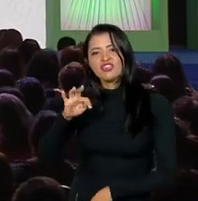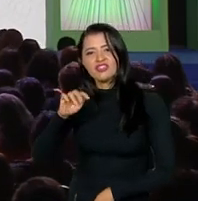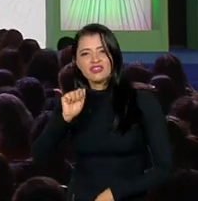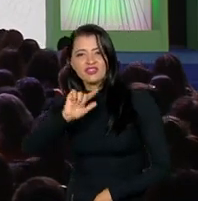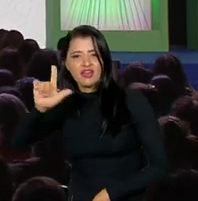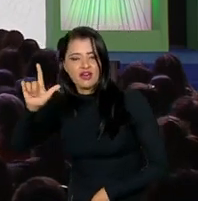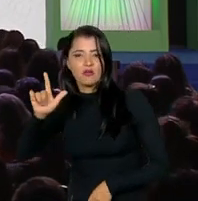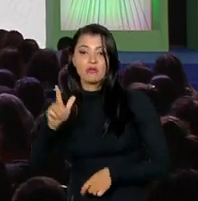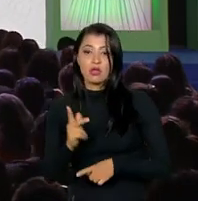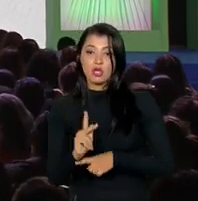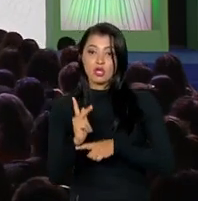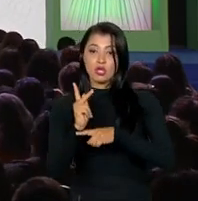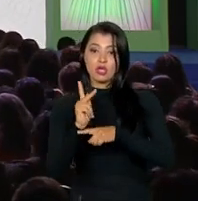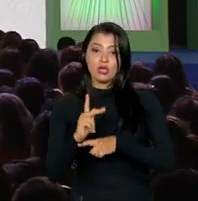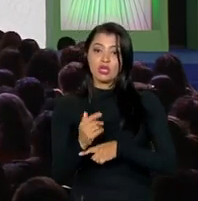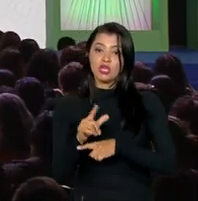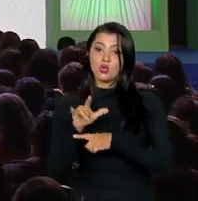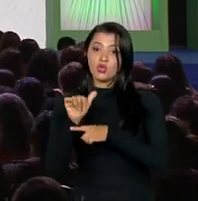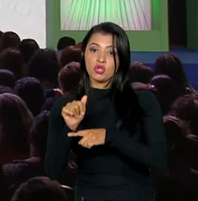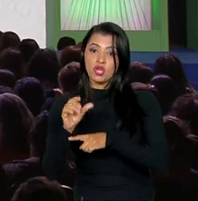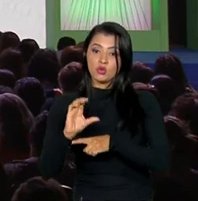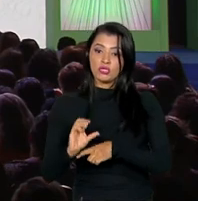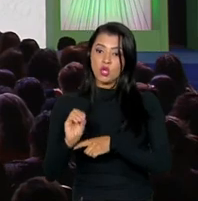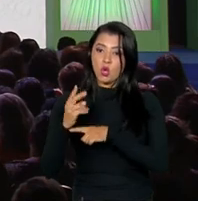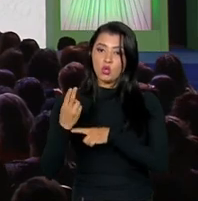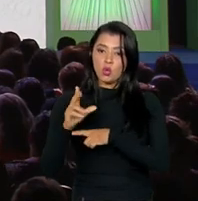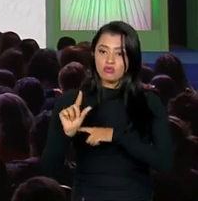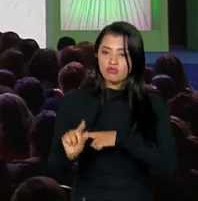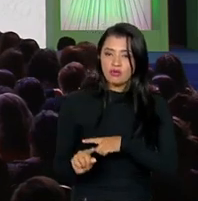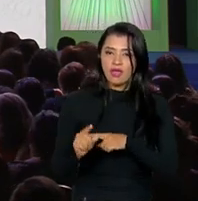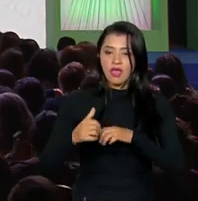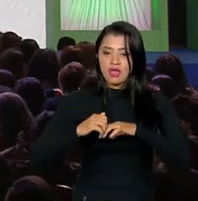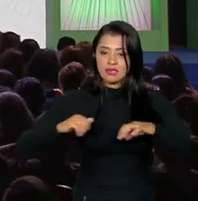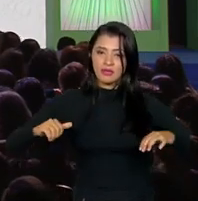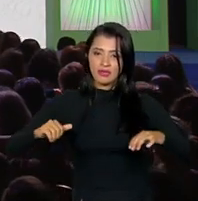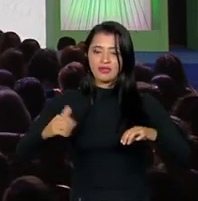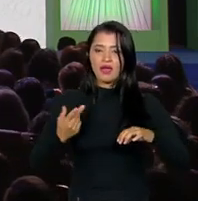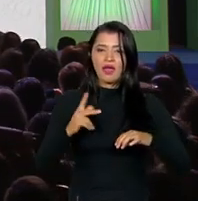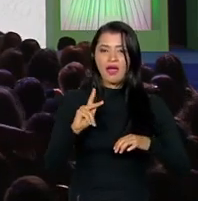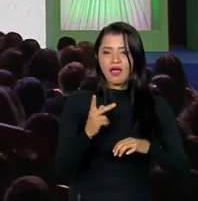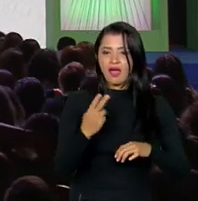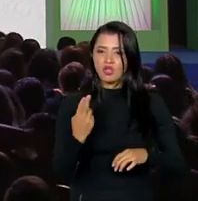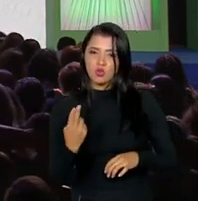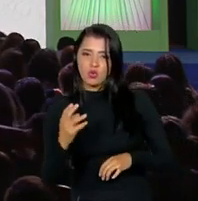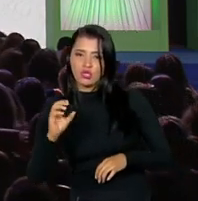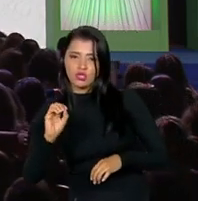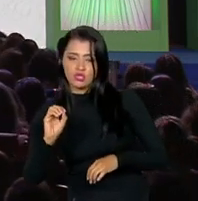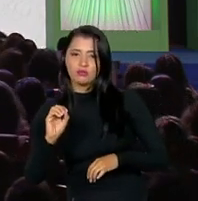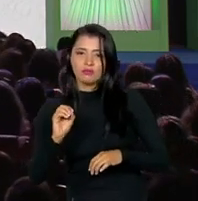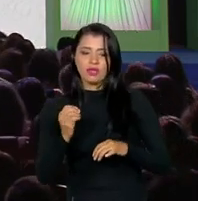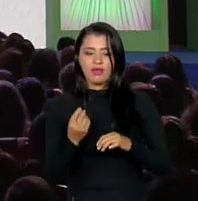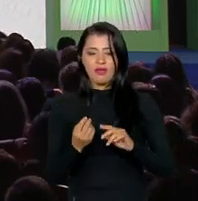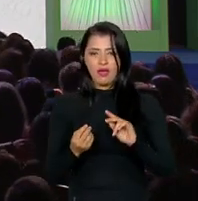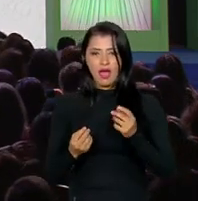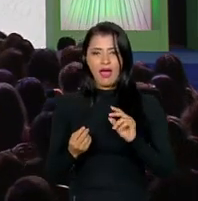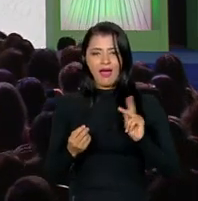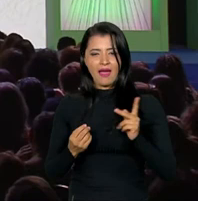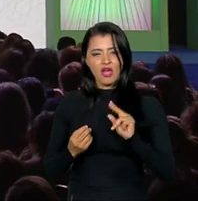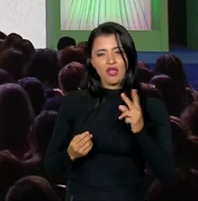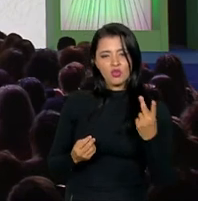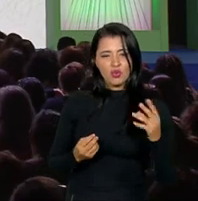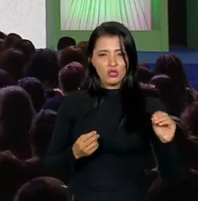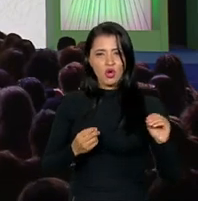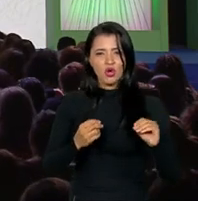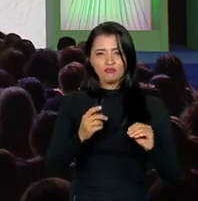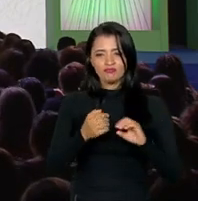de baixo carbono, que é a separação das moléculas H2 do O, que